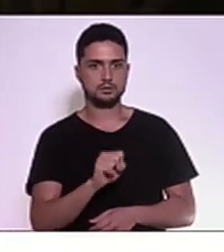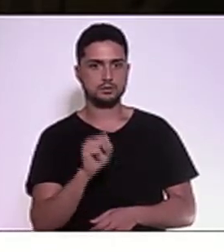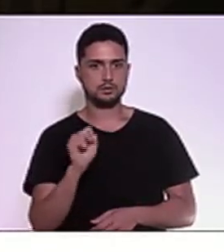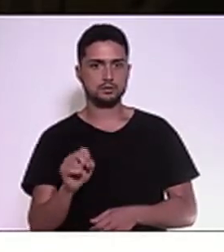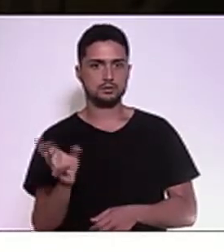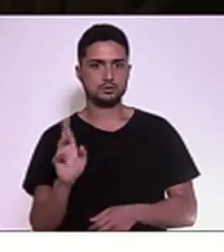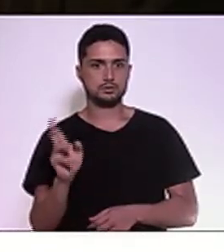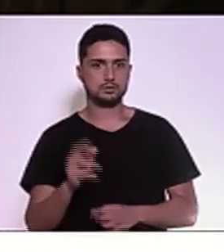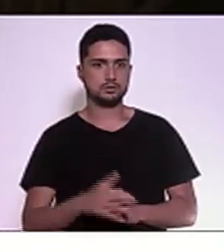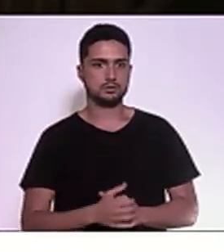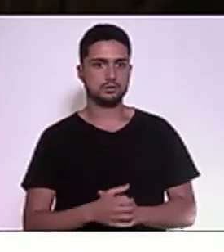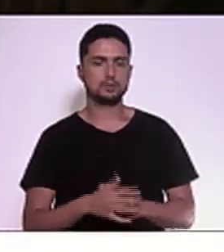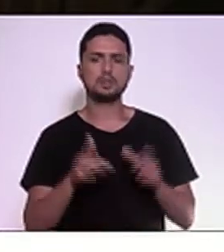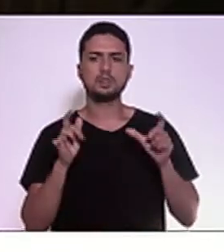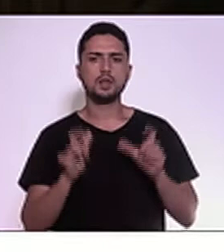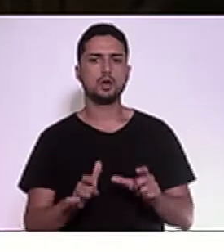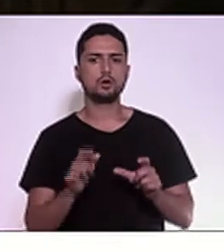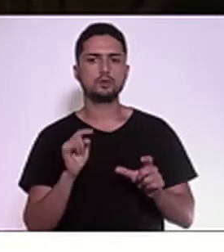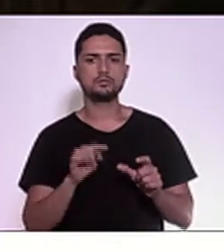16.237.788. E de onde vêm